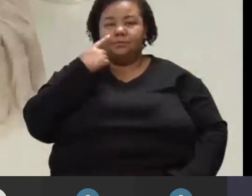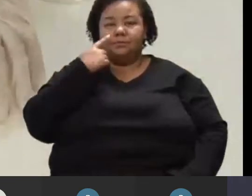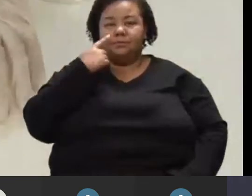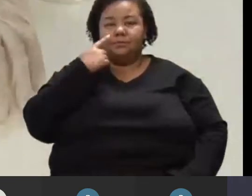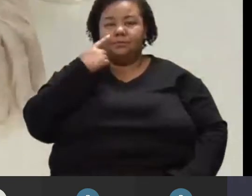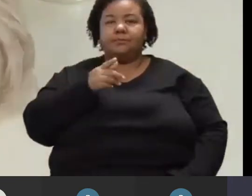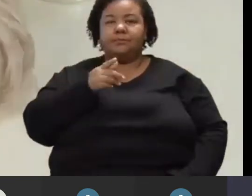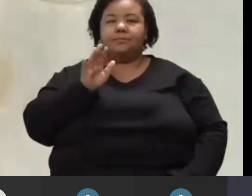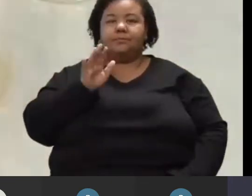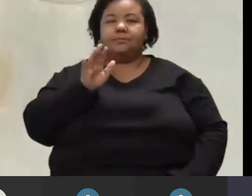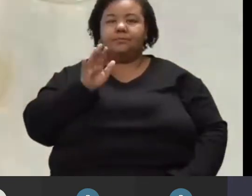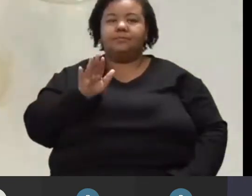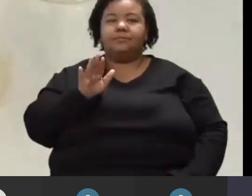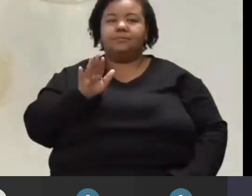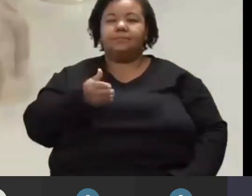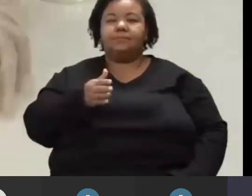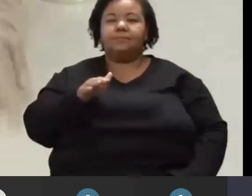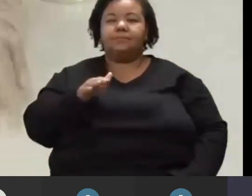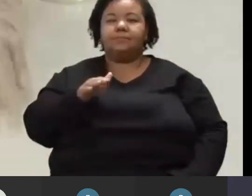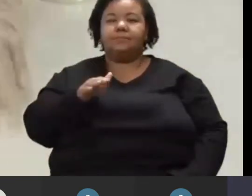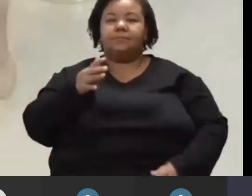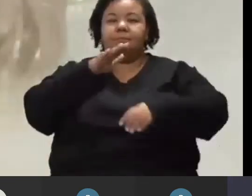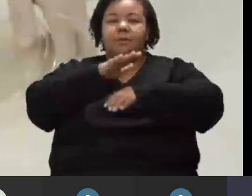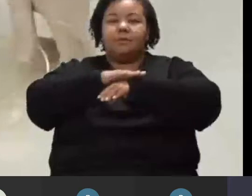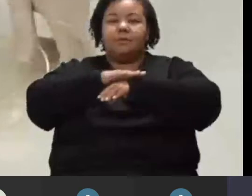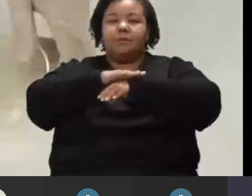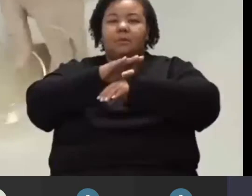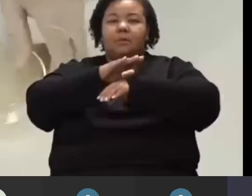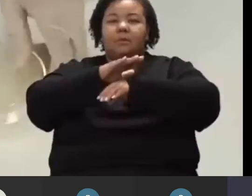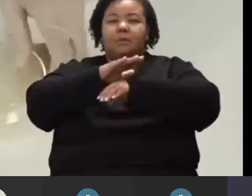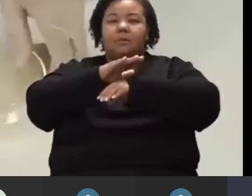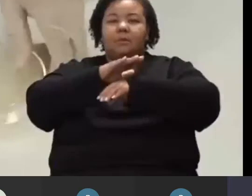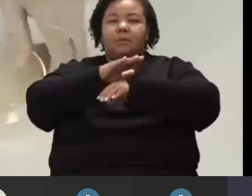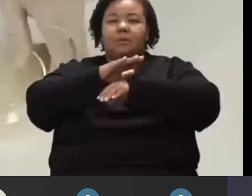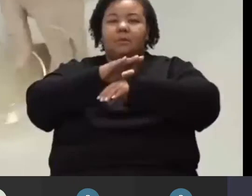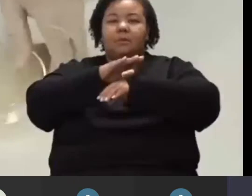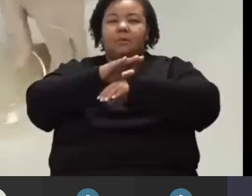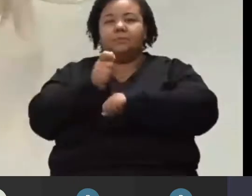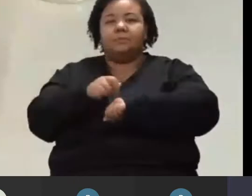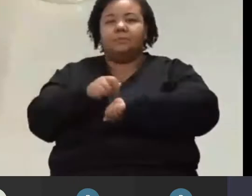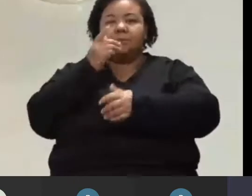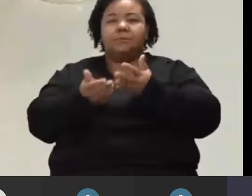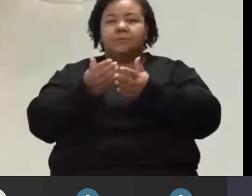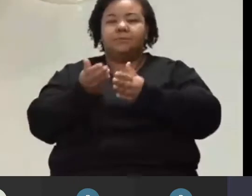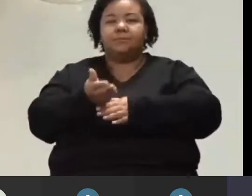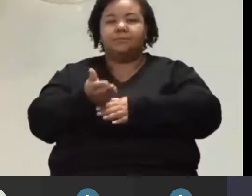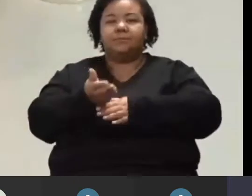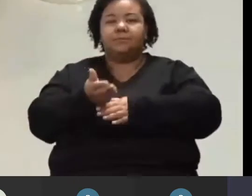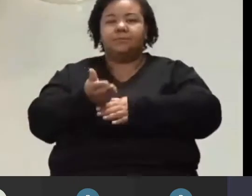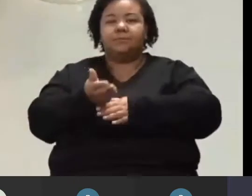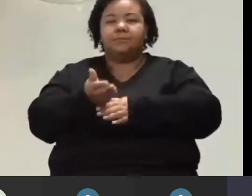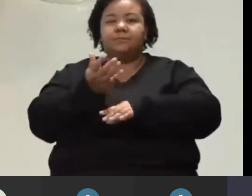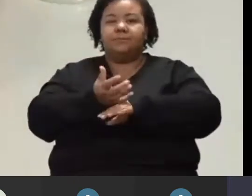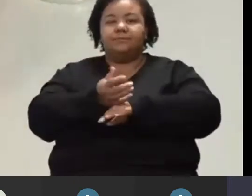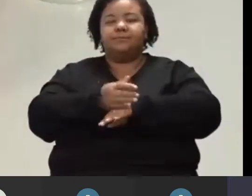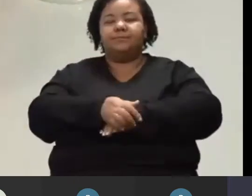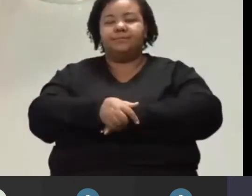se você deixar a placa com a tampa para cima, olha o que acontece, você pode se contaminar e também contaminar o material